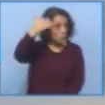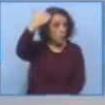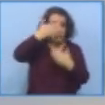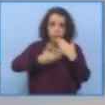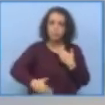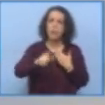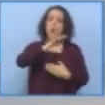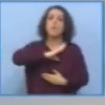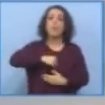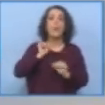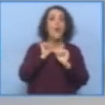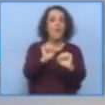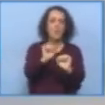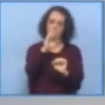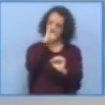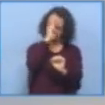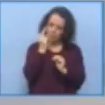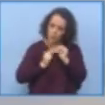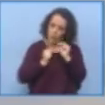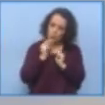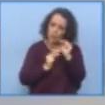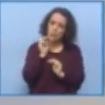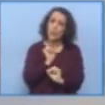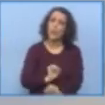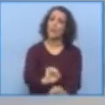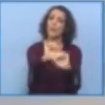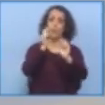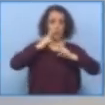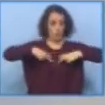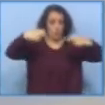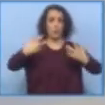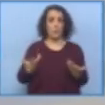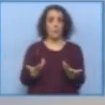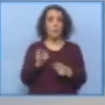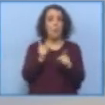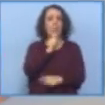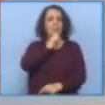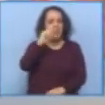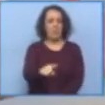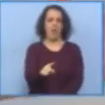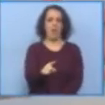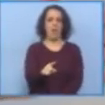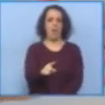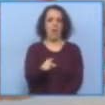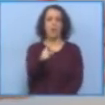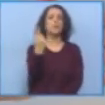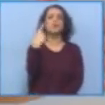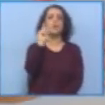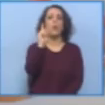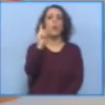estão. E aí construam aquilo que eles descobriram, porque é possível, aquilo não é para ficar empacotado,